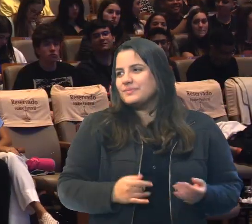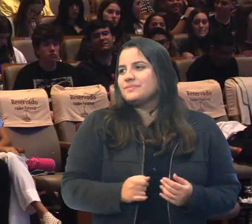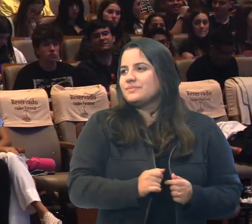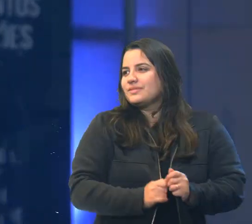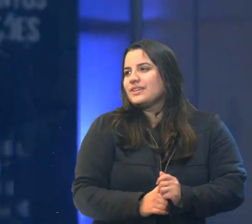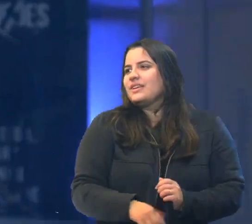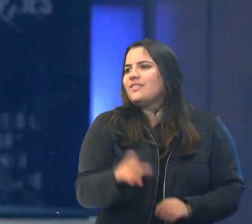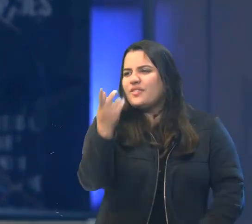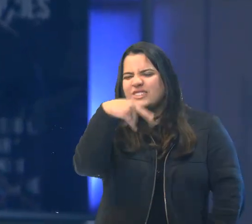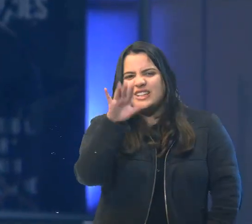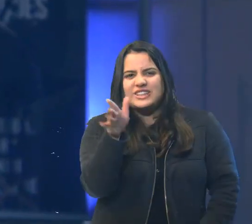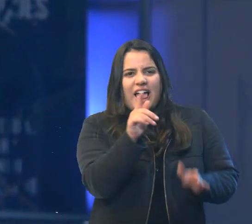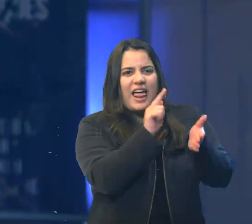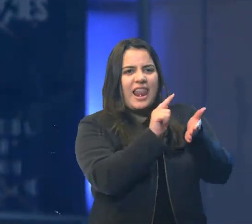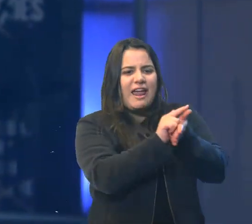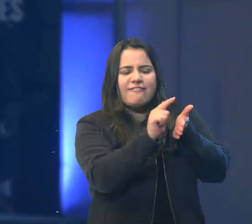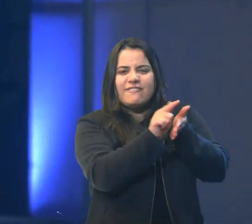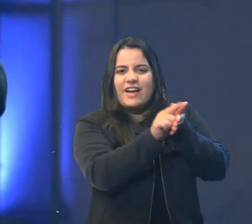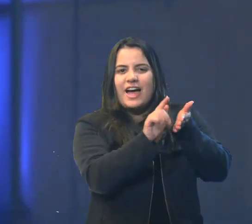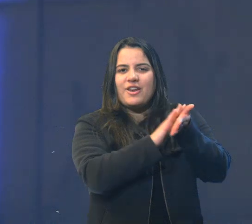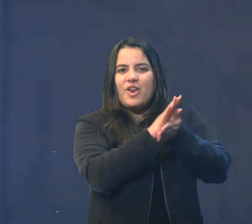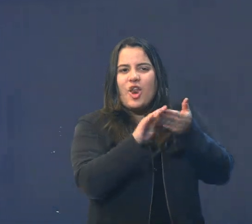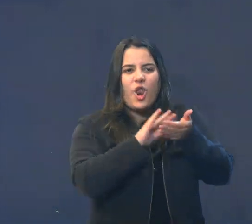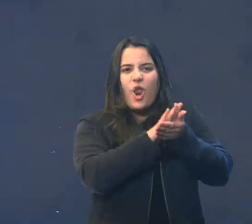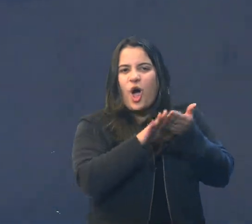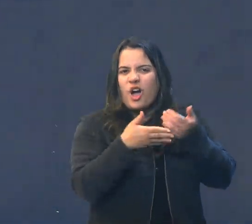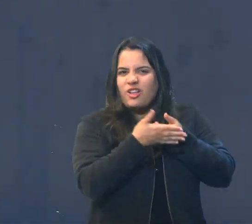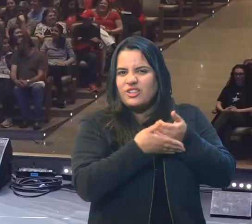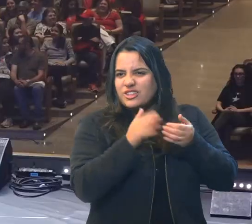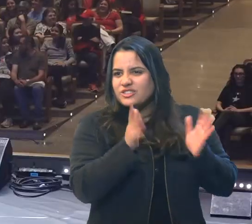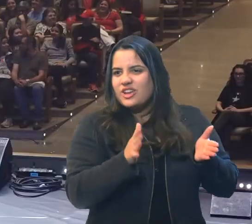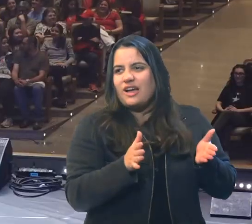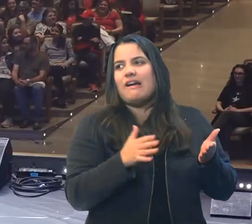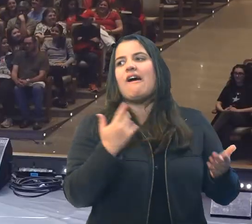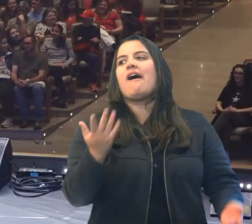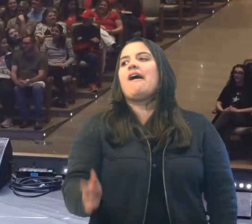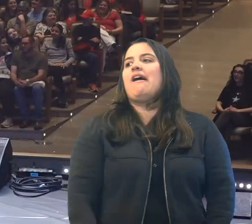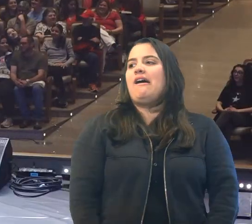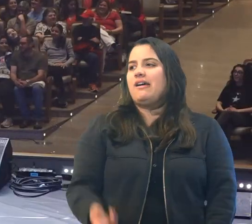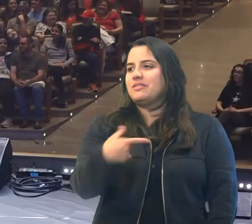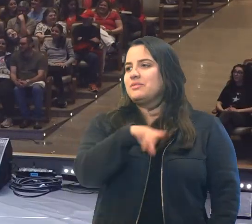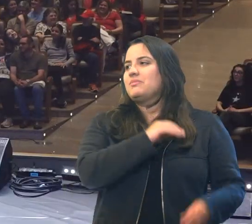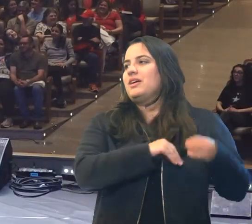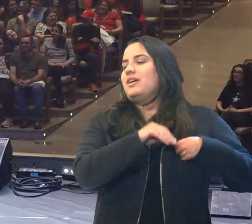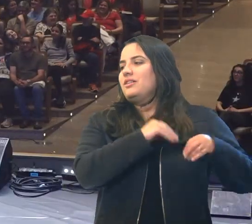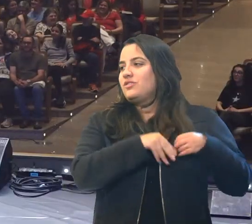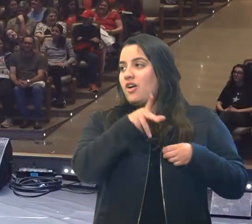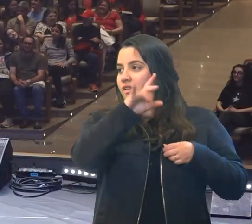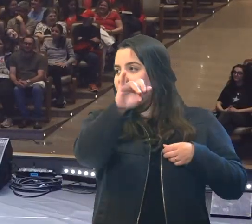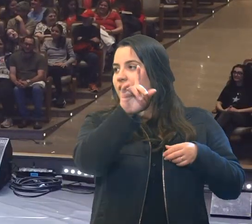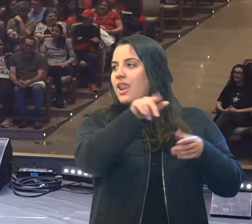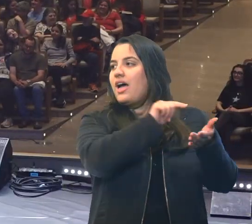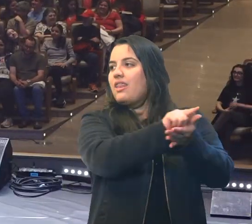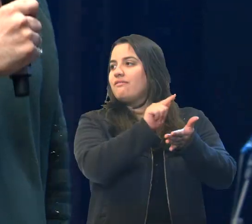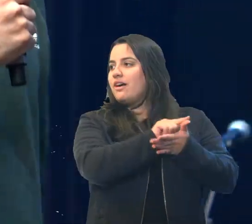não lavou a louça hoje levou bronca. Ei, pecador miserável. Vai lavar a